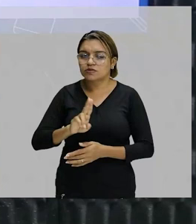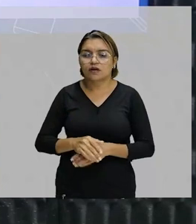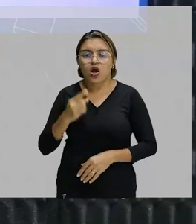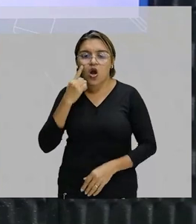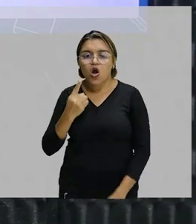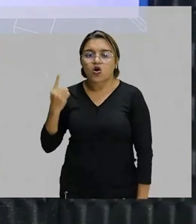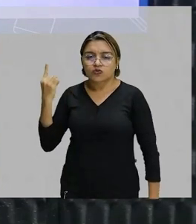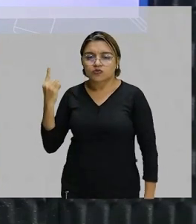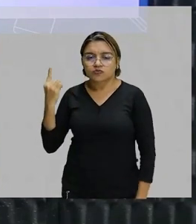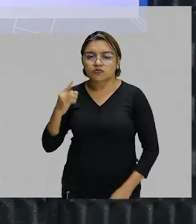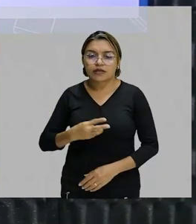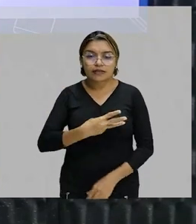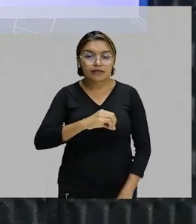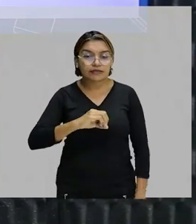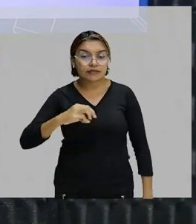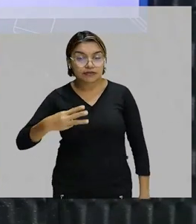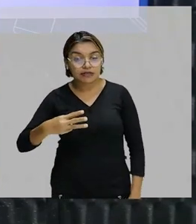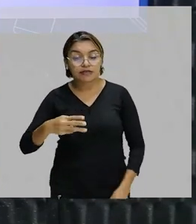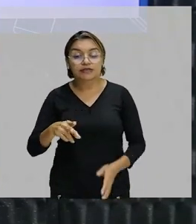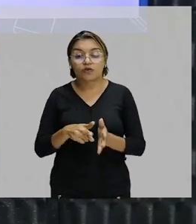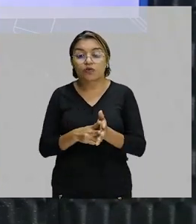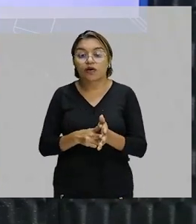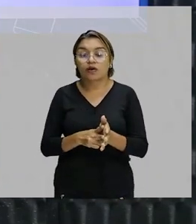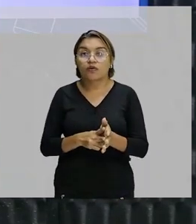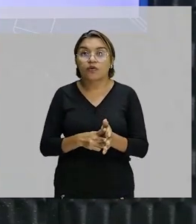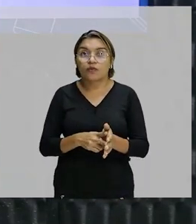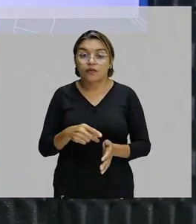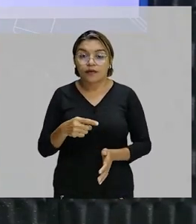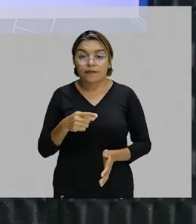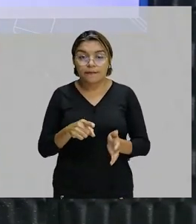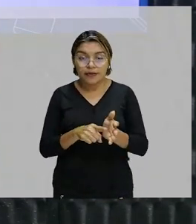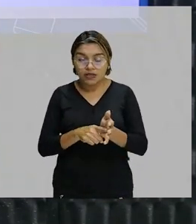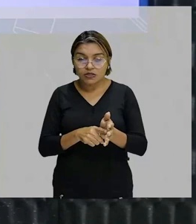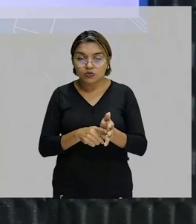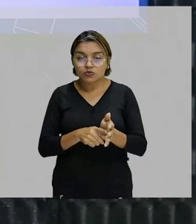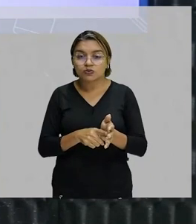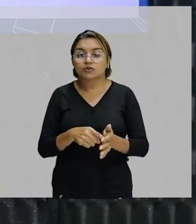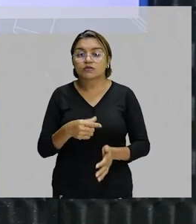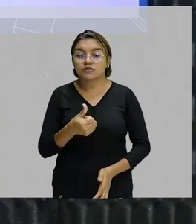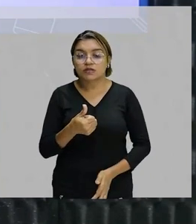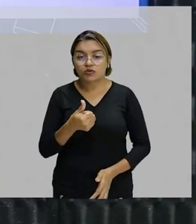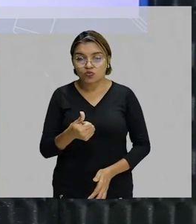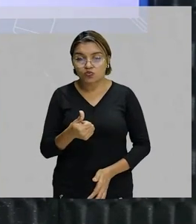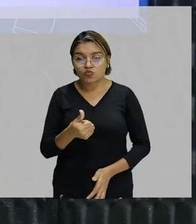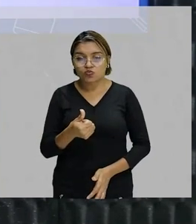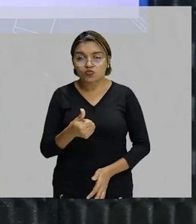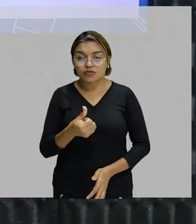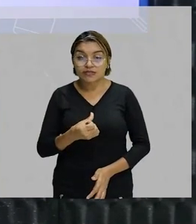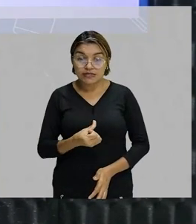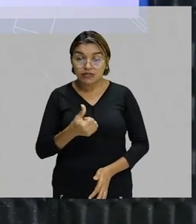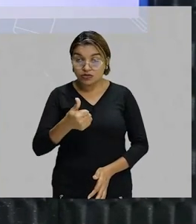1 x 7 lembra eu preciso saber quem é esse n Então esse 61 vai mudar de membro ficou